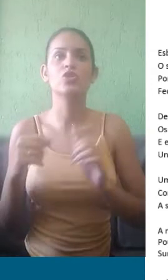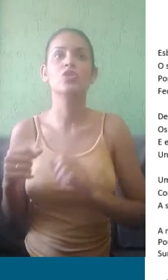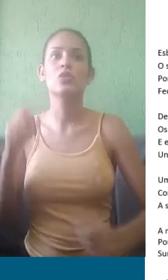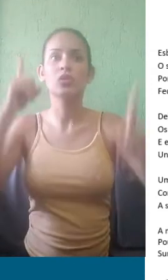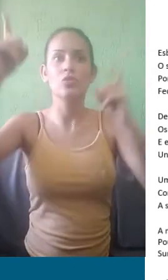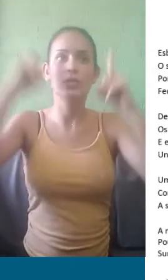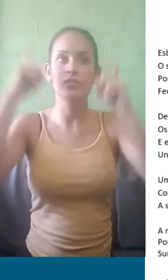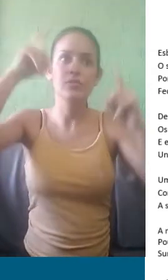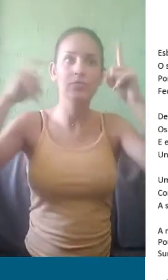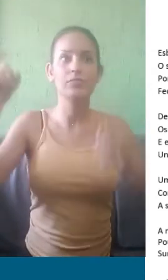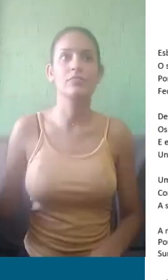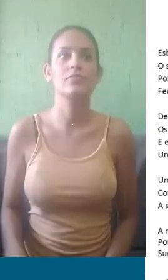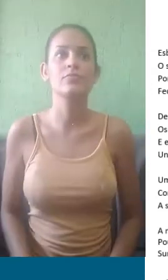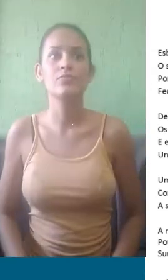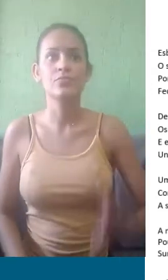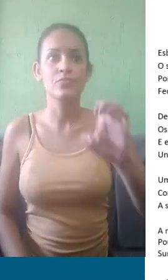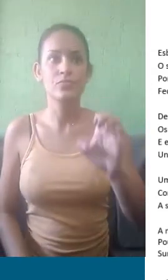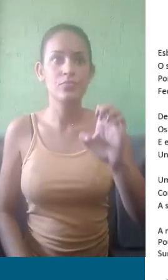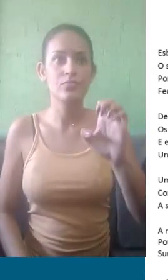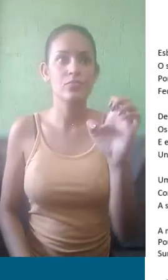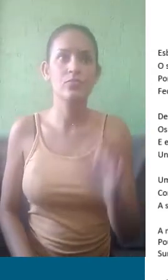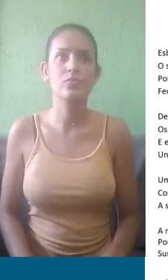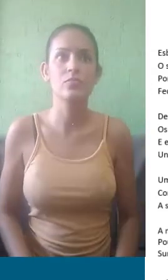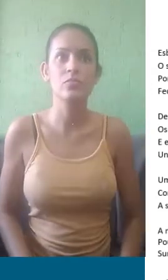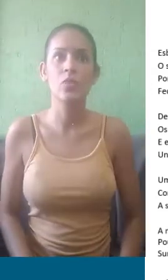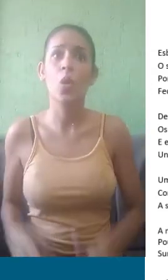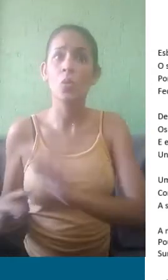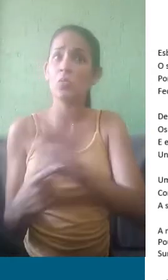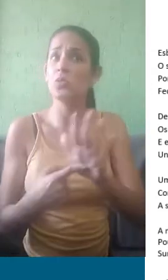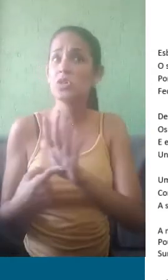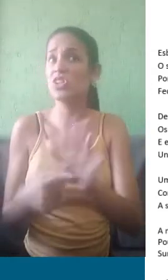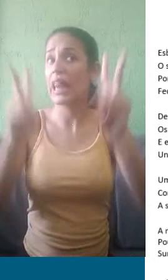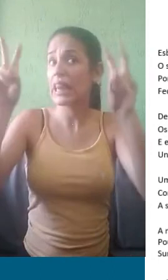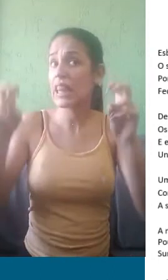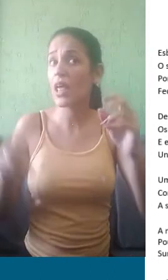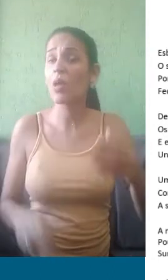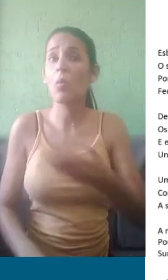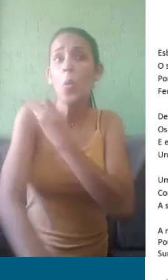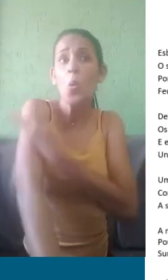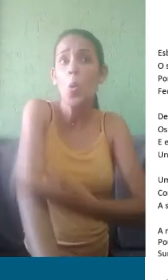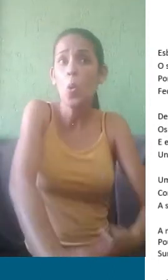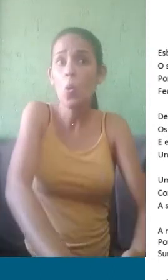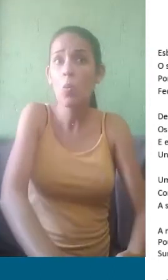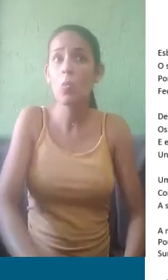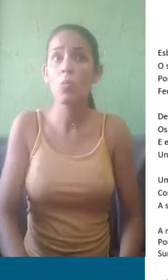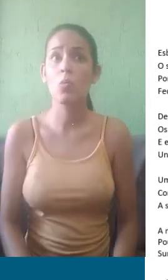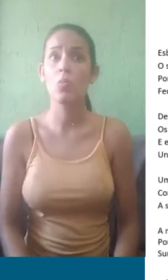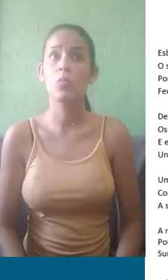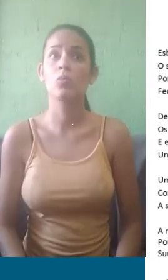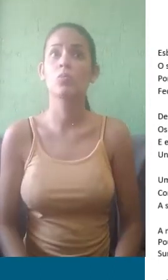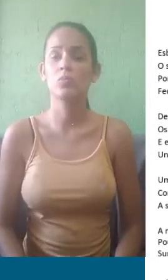clássica. Bom, esse é um poema que aborda o processo natural do entardecer do dia e da chegada da